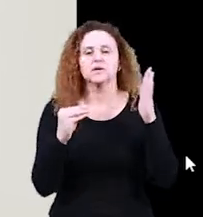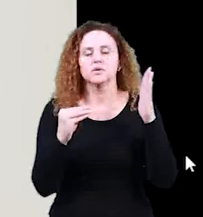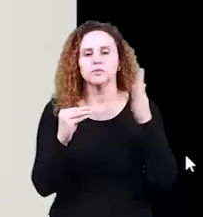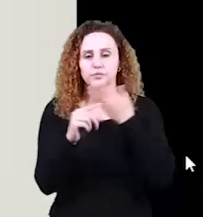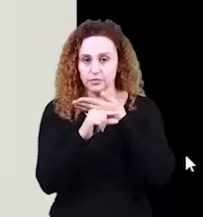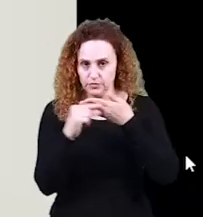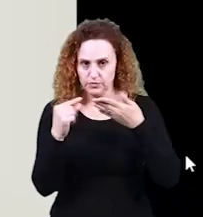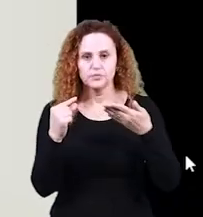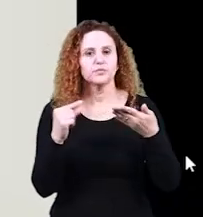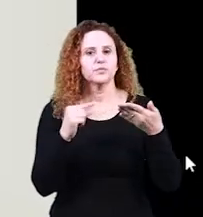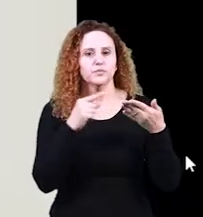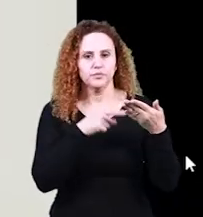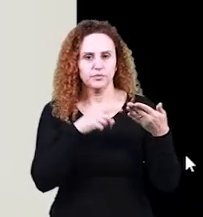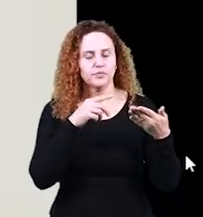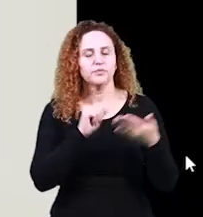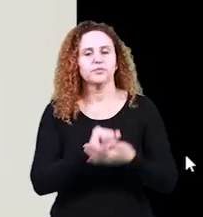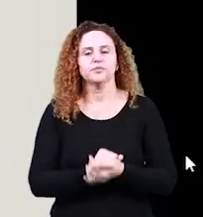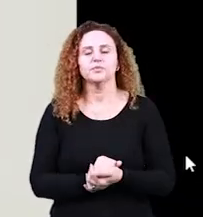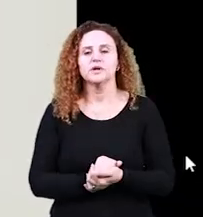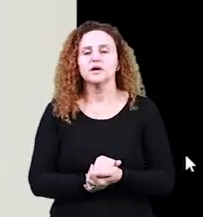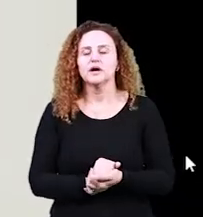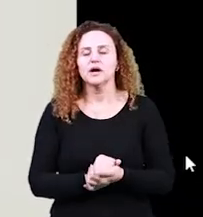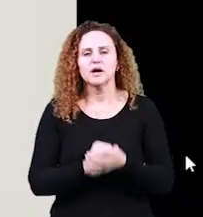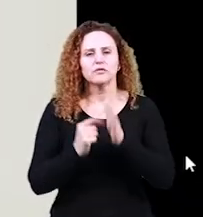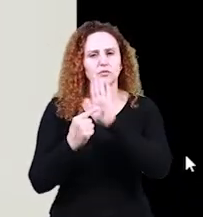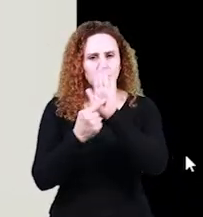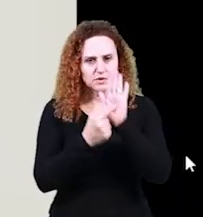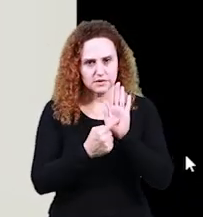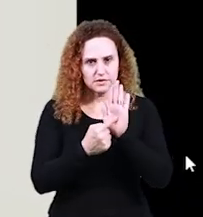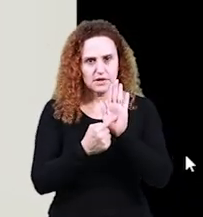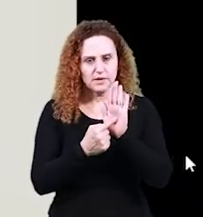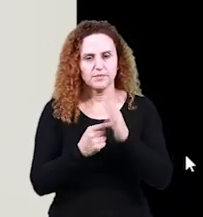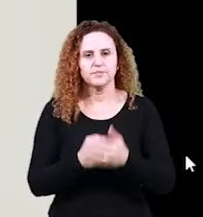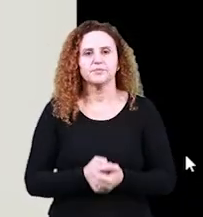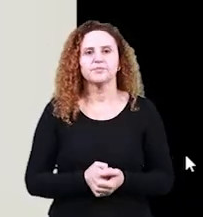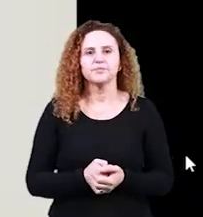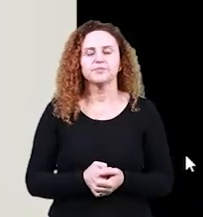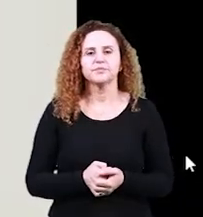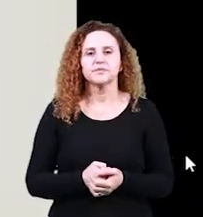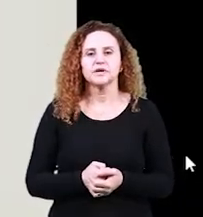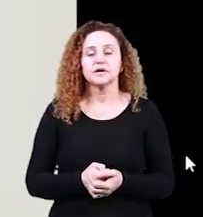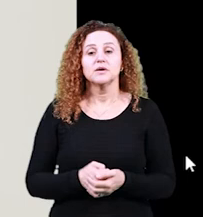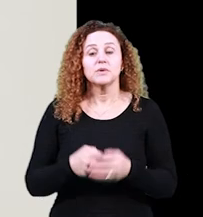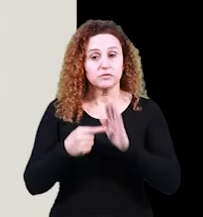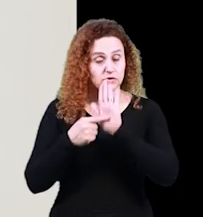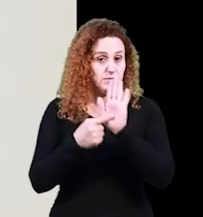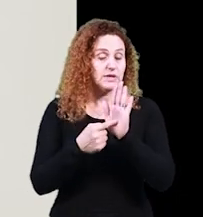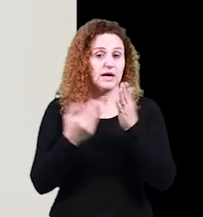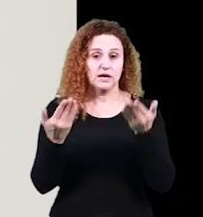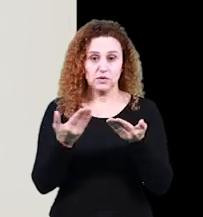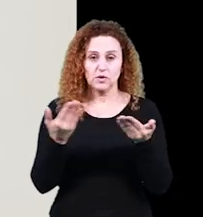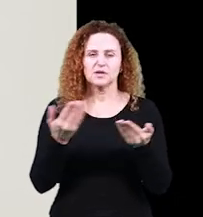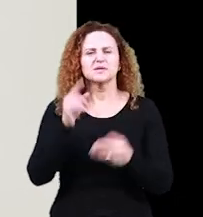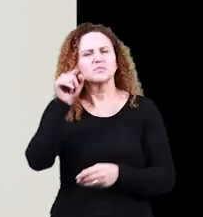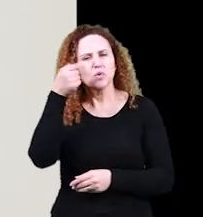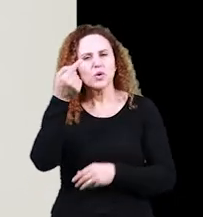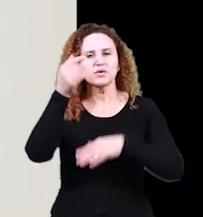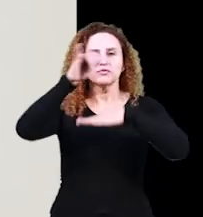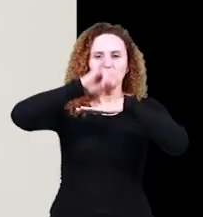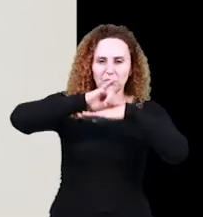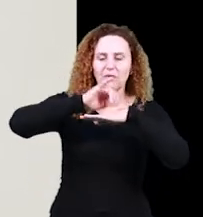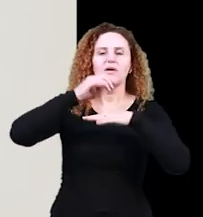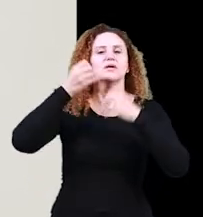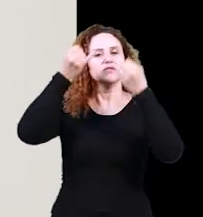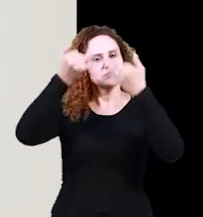eu vou explicar para vocês mas eu acho que vocês entenderam bem quando eu for ao Polo Tá mas vou explicar do